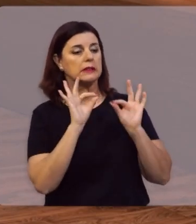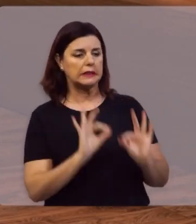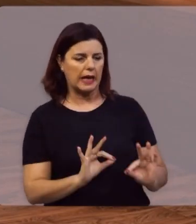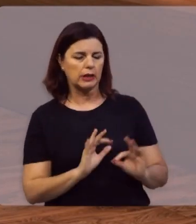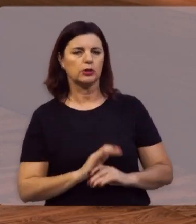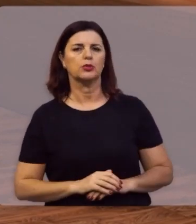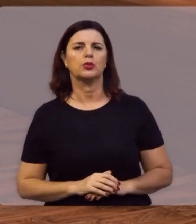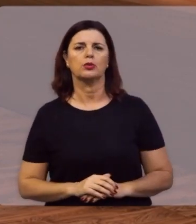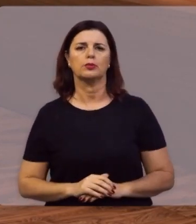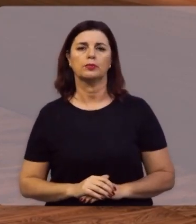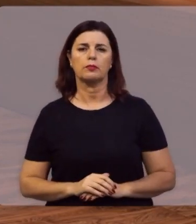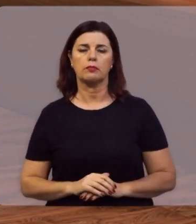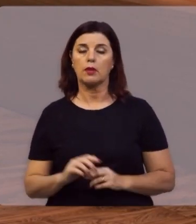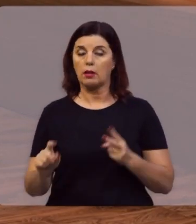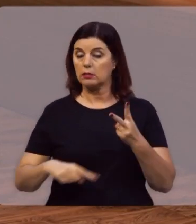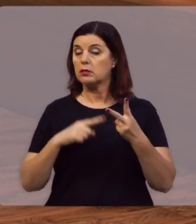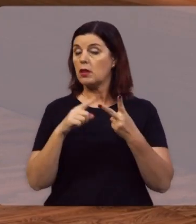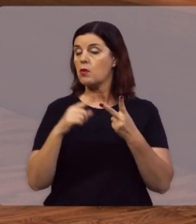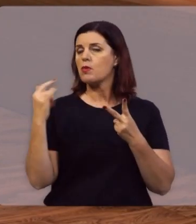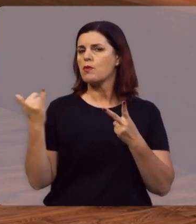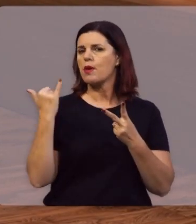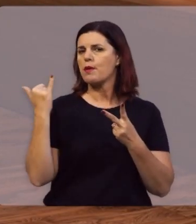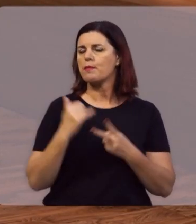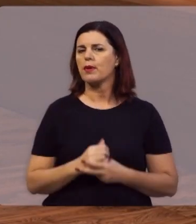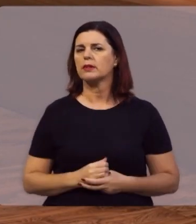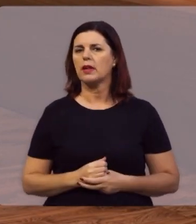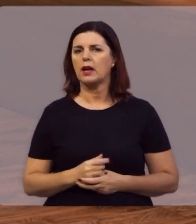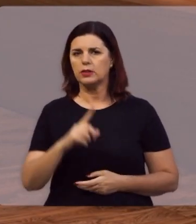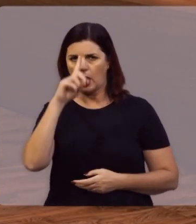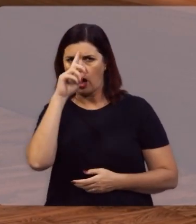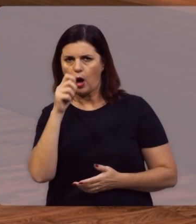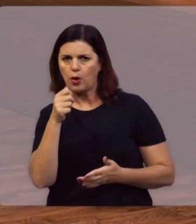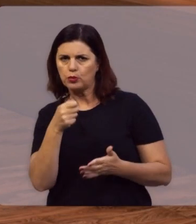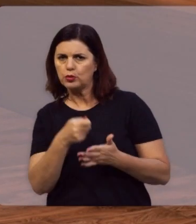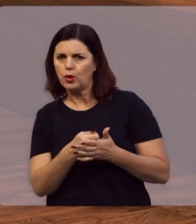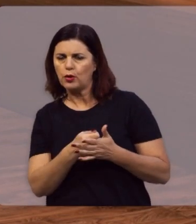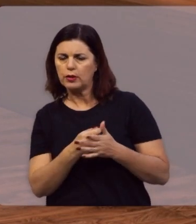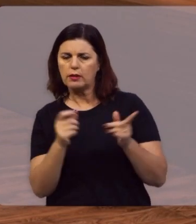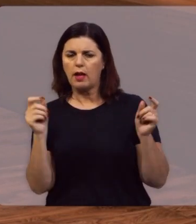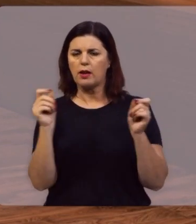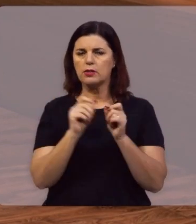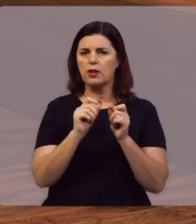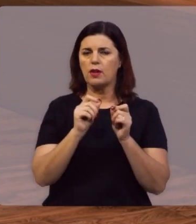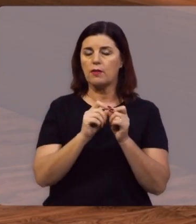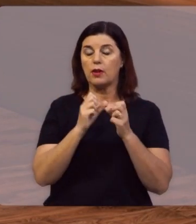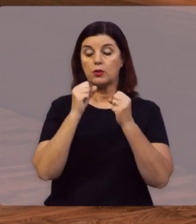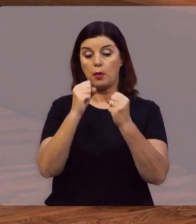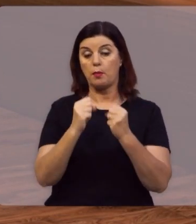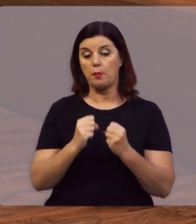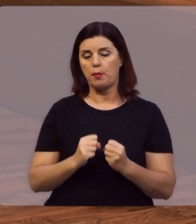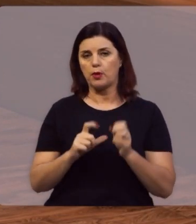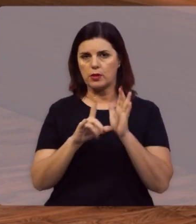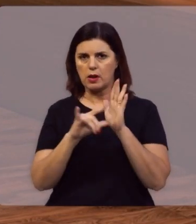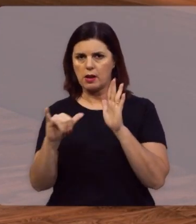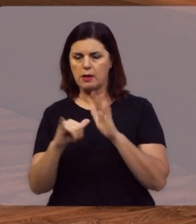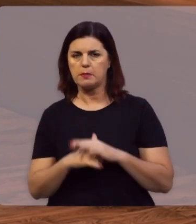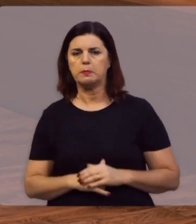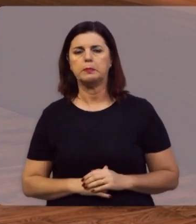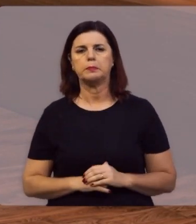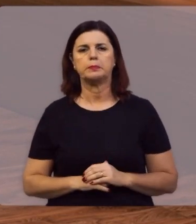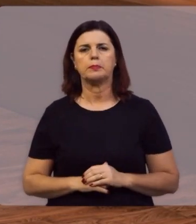a segunda coisa importante é a autoridade constituída seja ela do Poder Legislativo